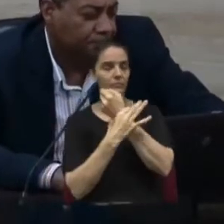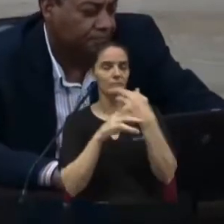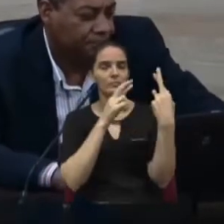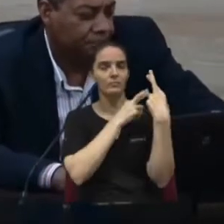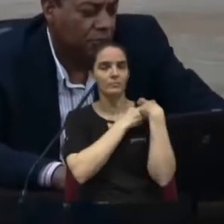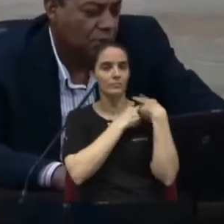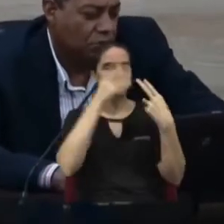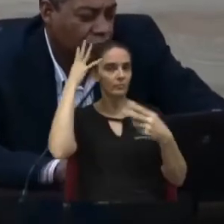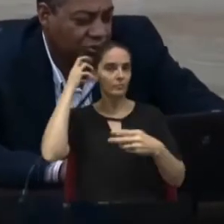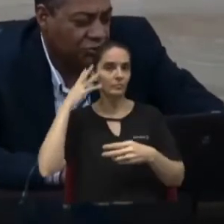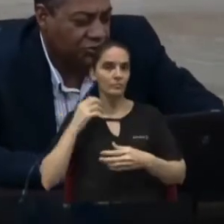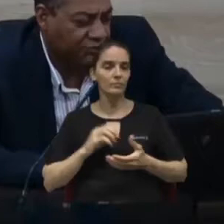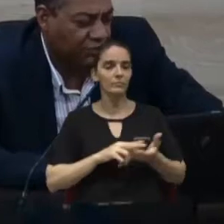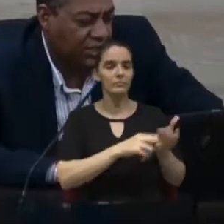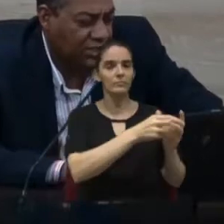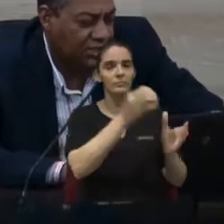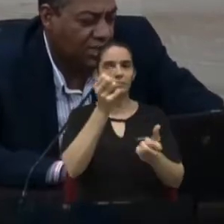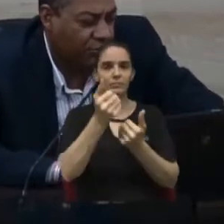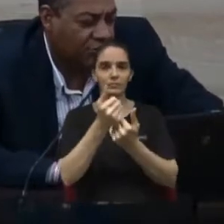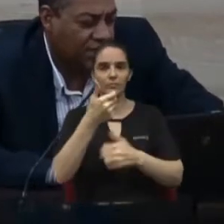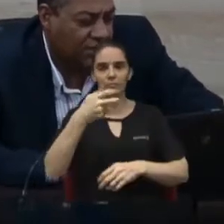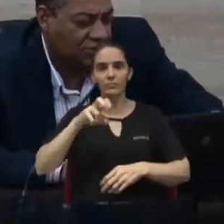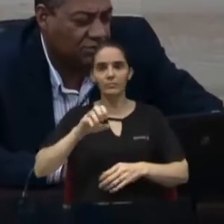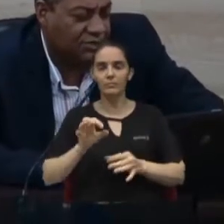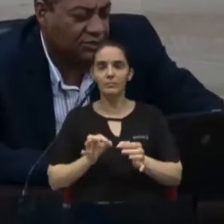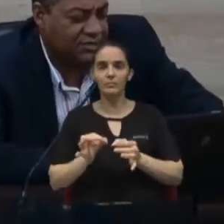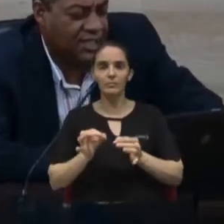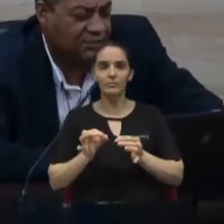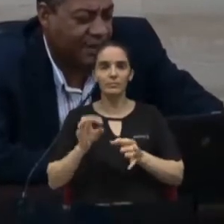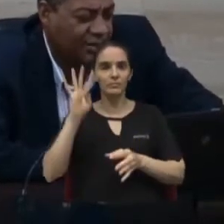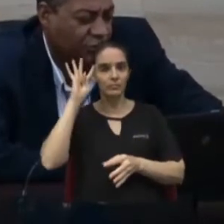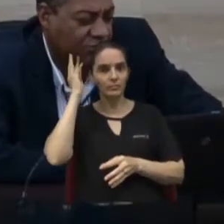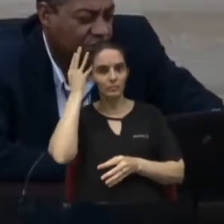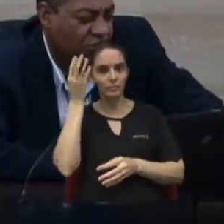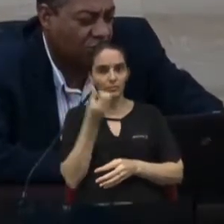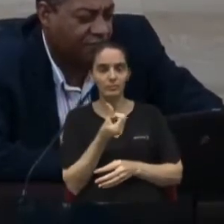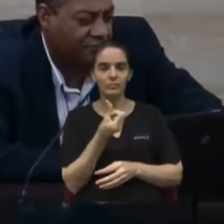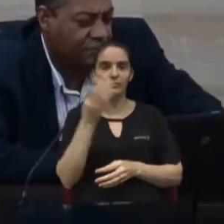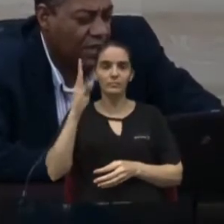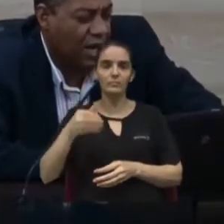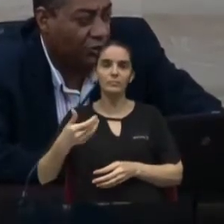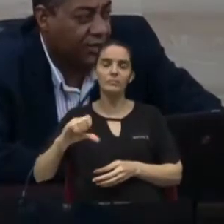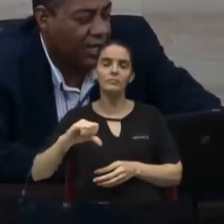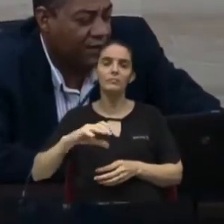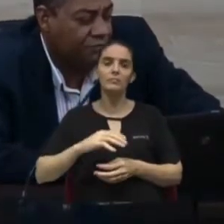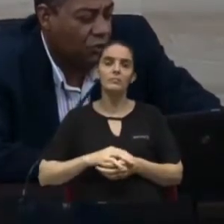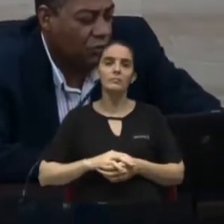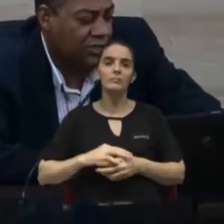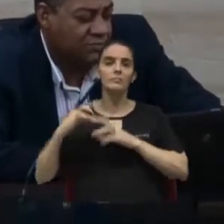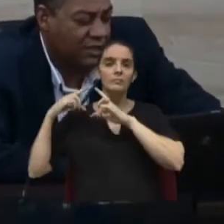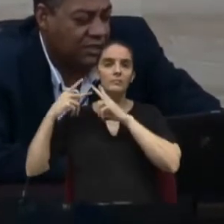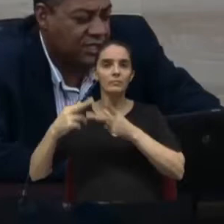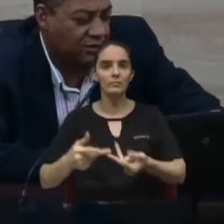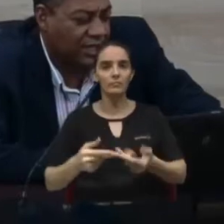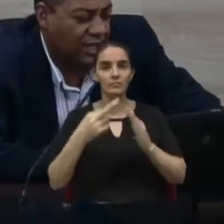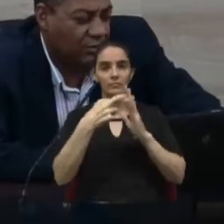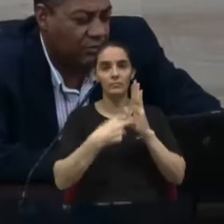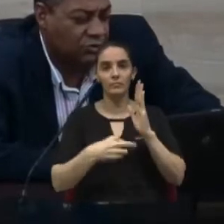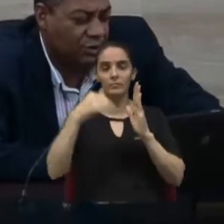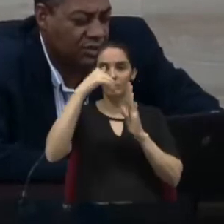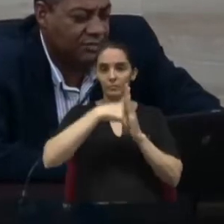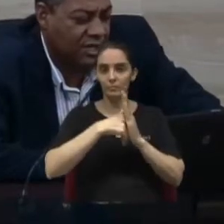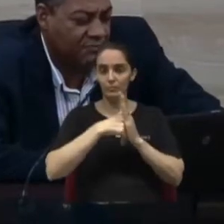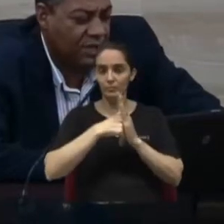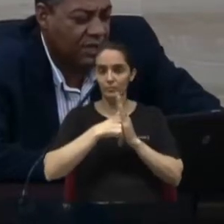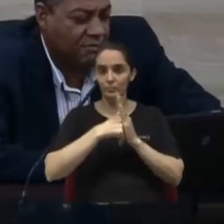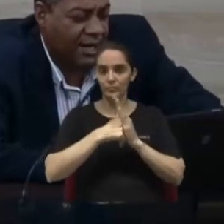As comissões. Substitutivo 15 ao projeto de resolução 6/2019. Altera o regimento interno da Câmara